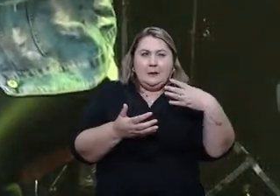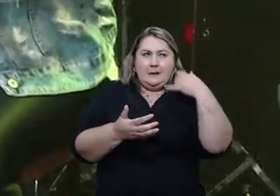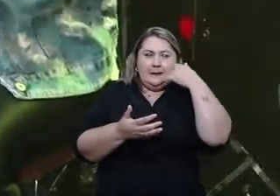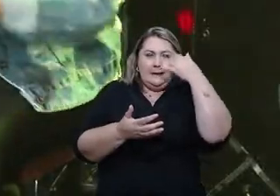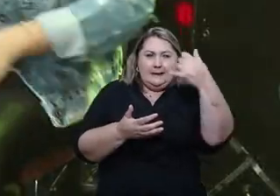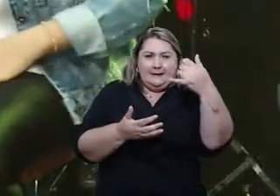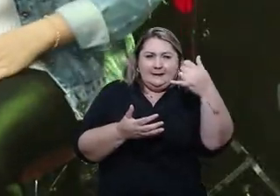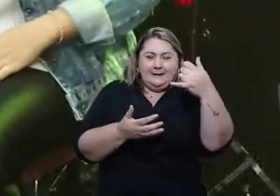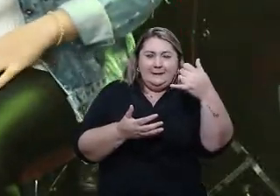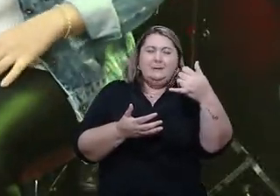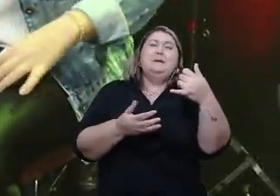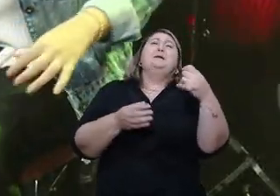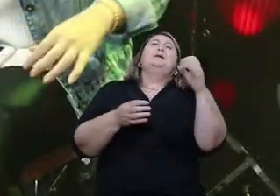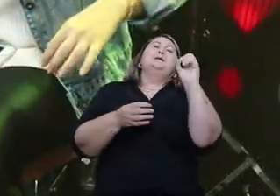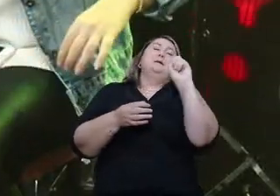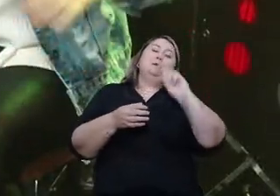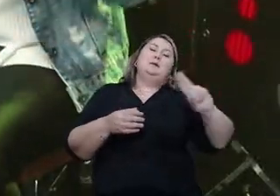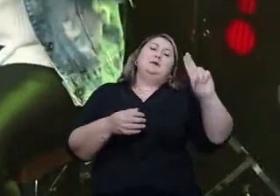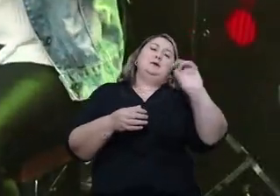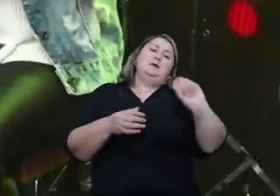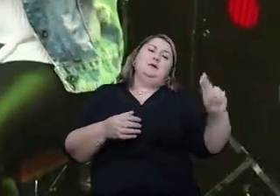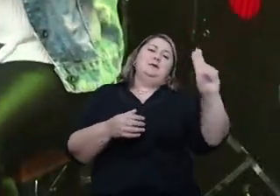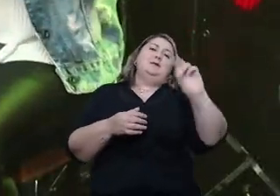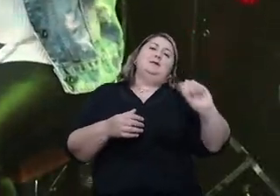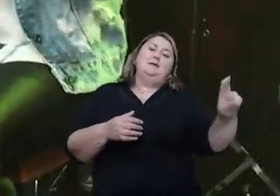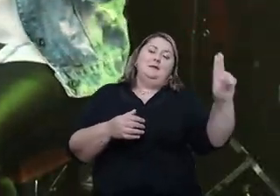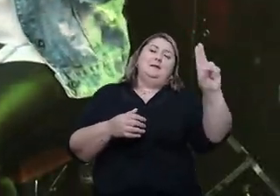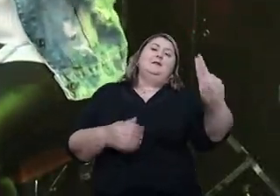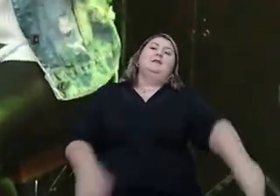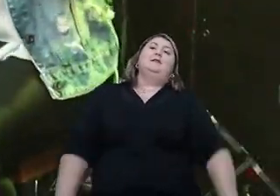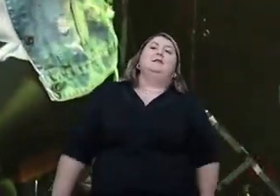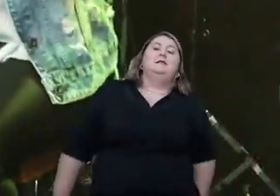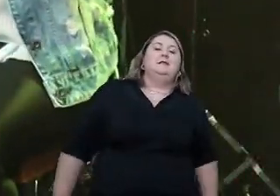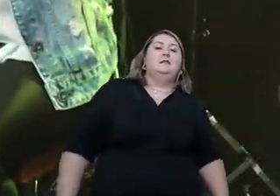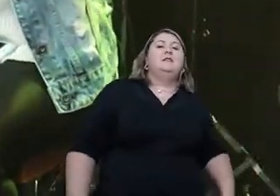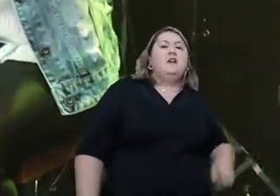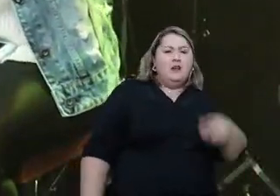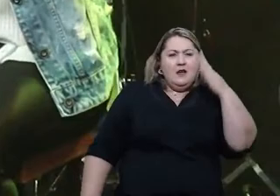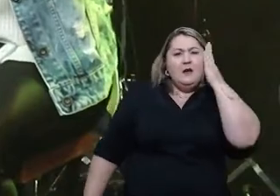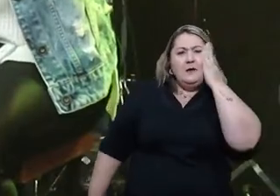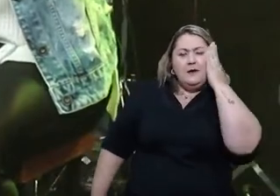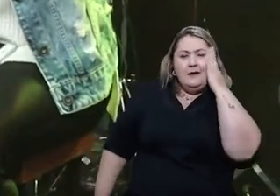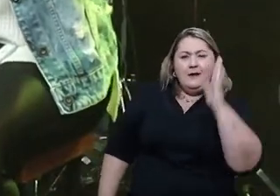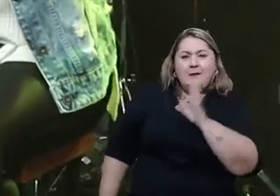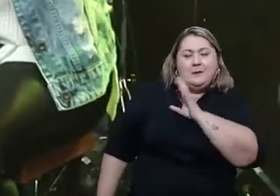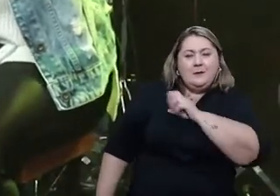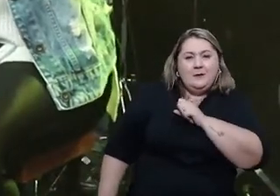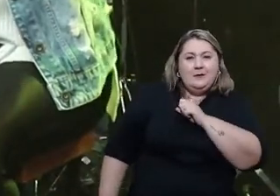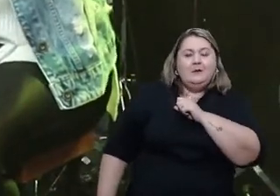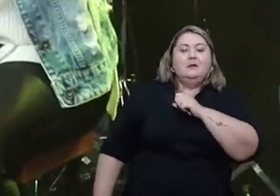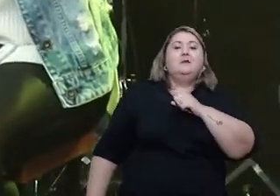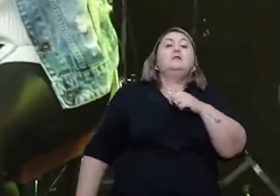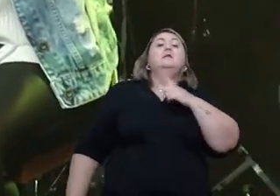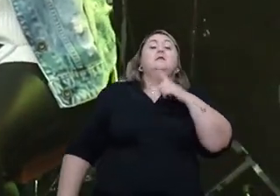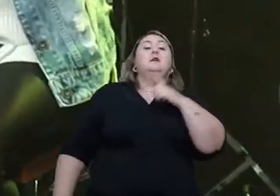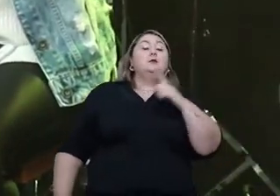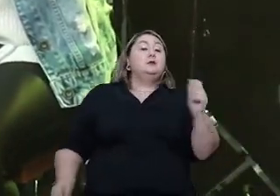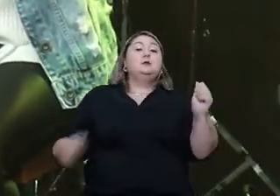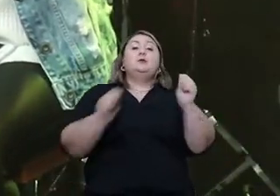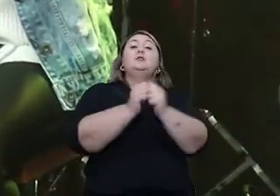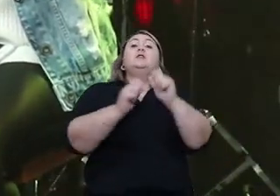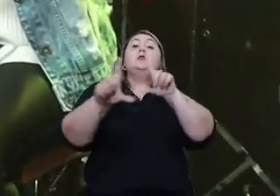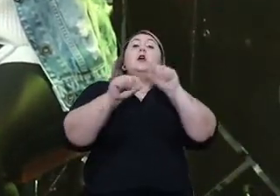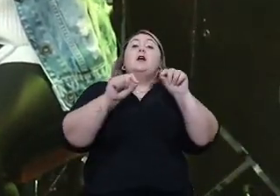pra falar. Oh, oh, oh, você que sabe, amor. Se a gente